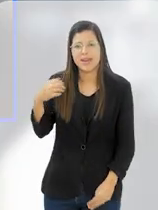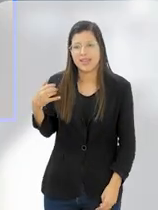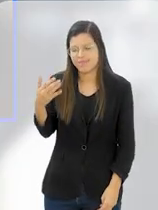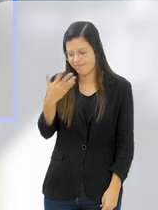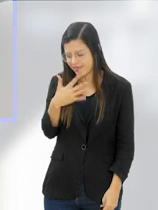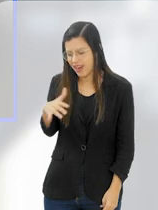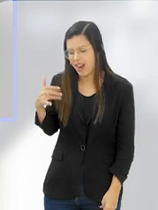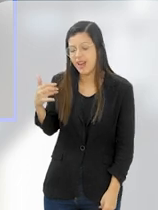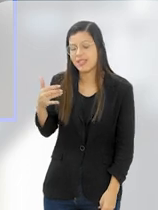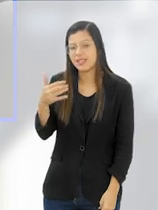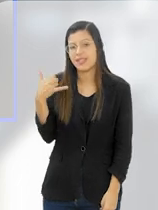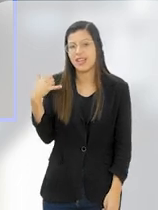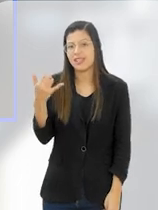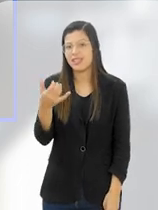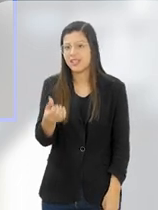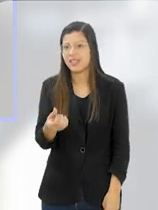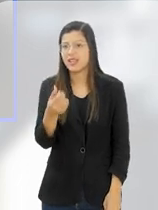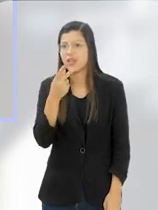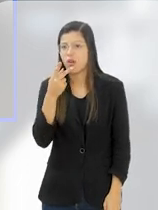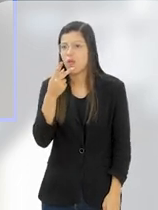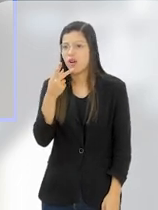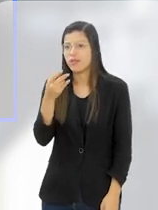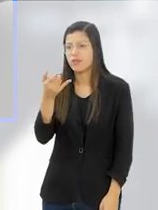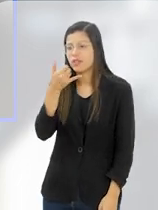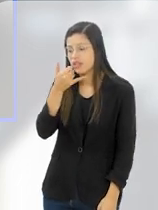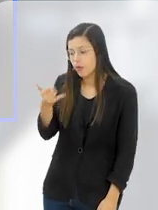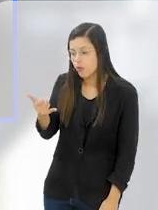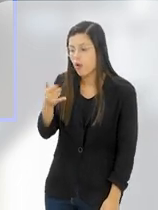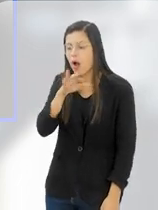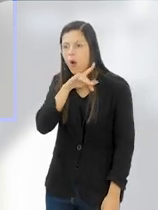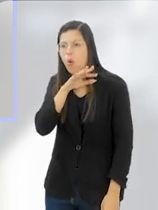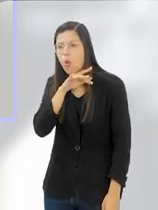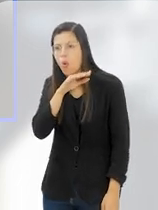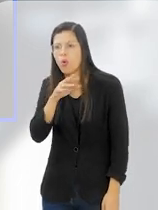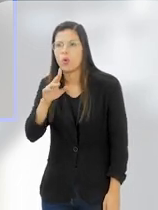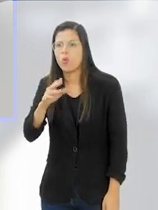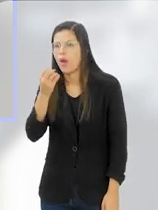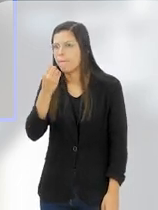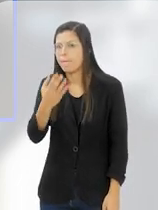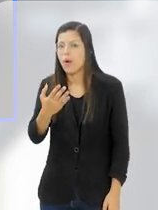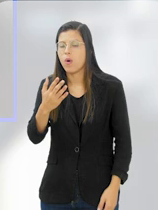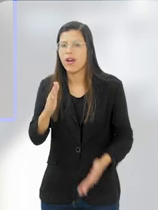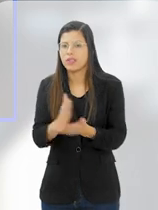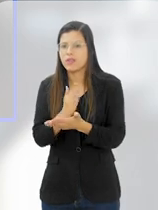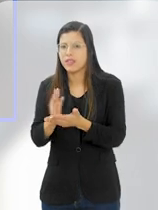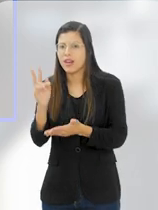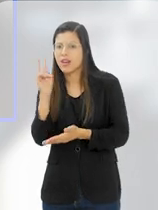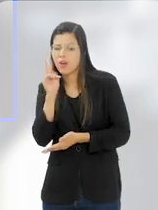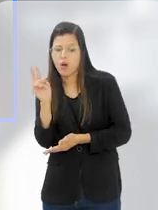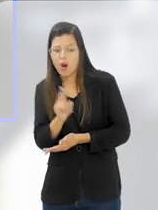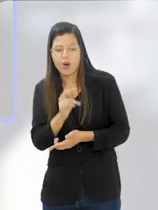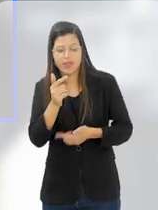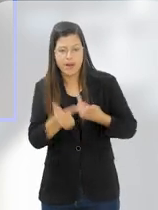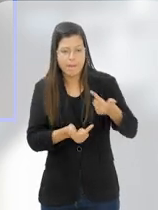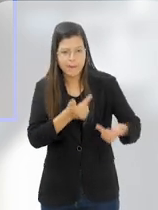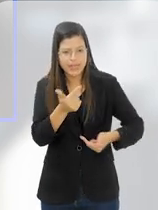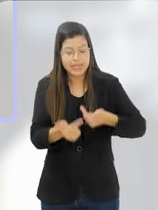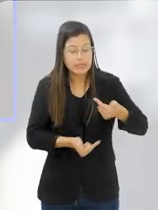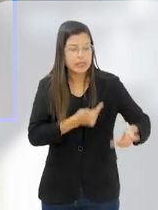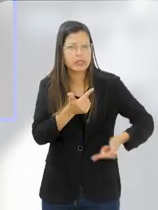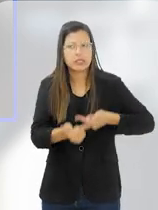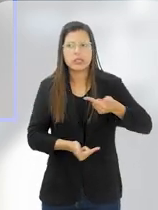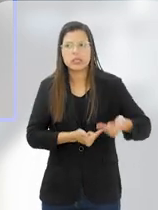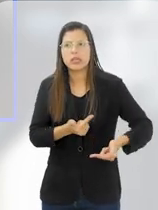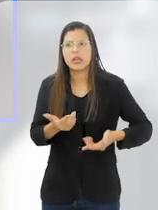de 6 anos, que é isso. Eu a vida inteira dizendo a ele que celular faz mal, não é bom, tela não é bom. Ele às vezes me vê trabalhando muito, fora no horário,